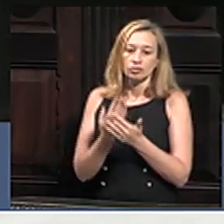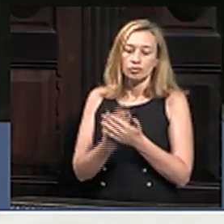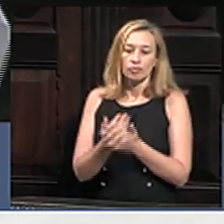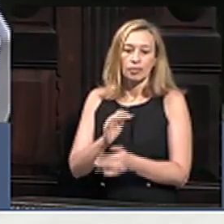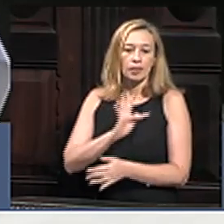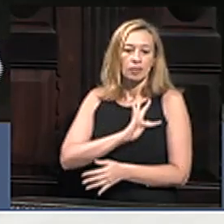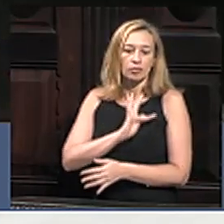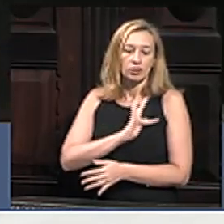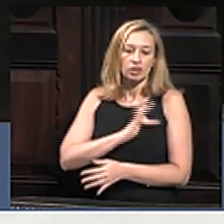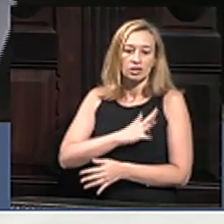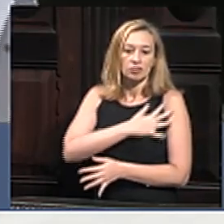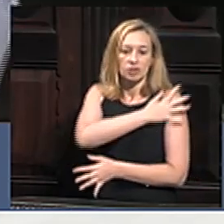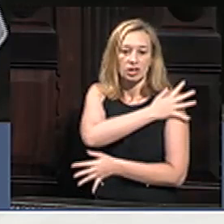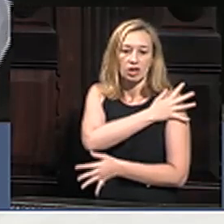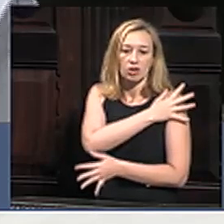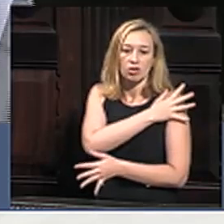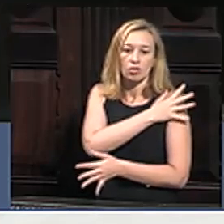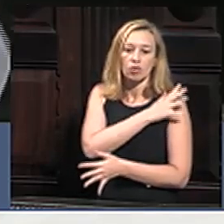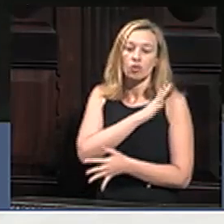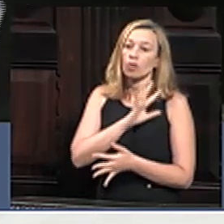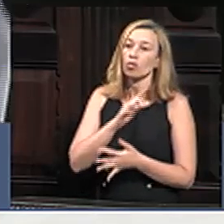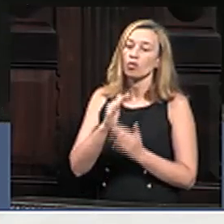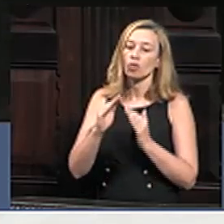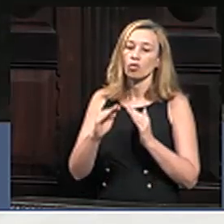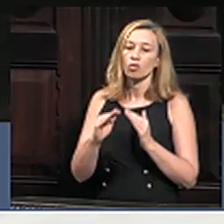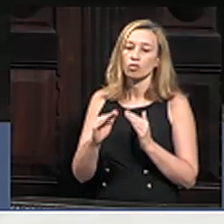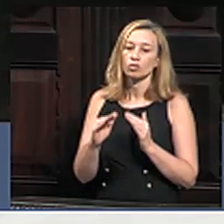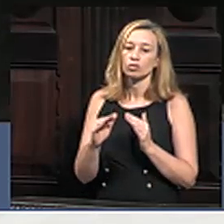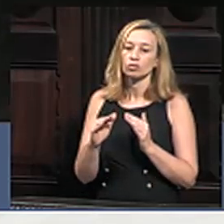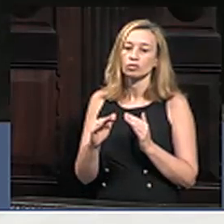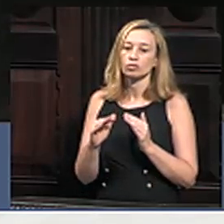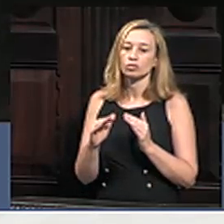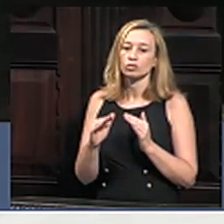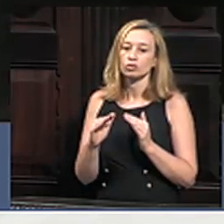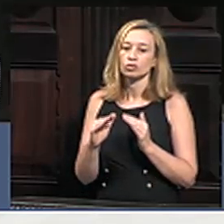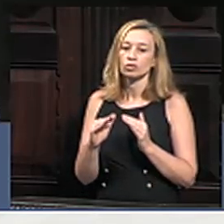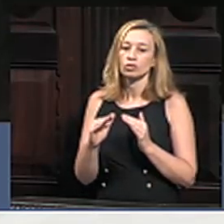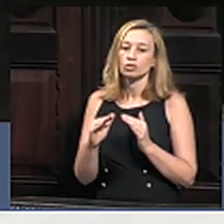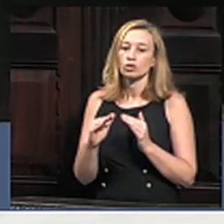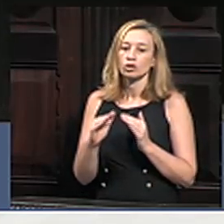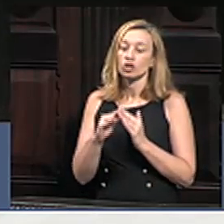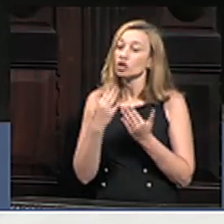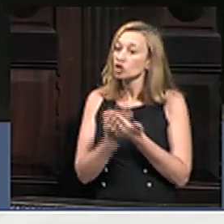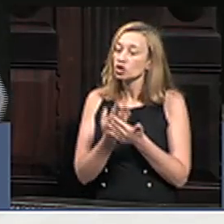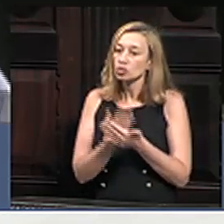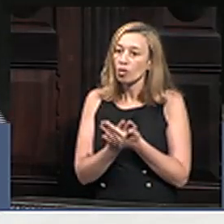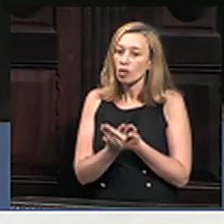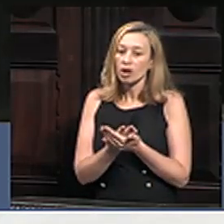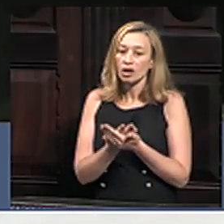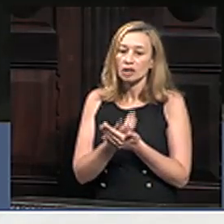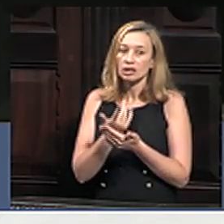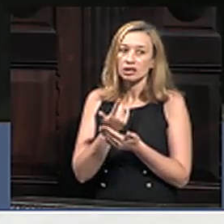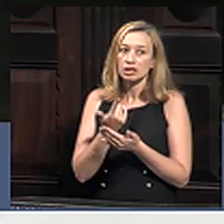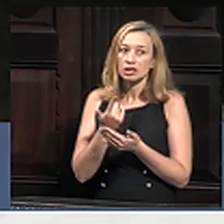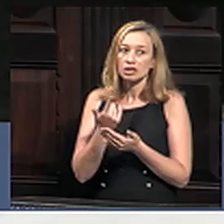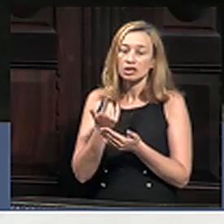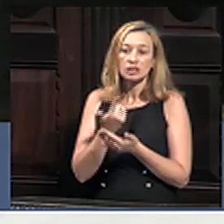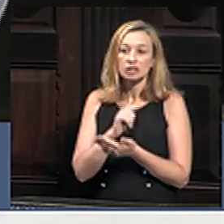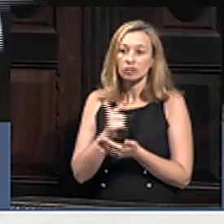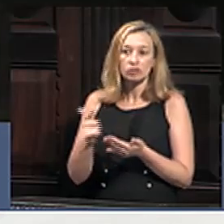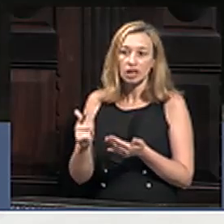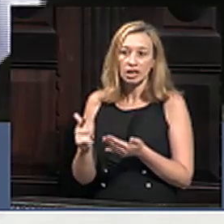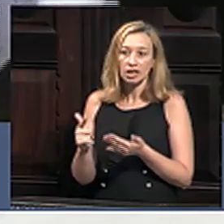está tramitando. Esse colégio não existe colégio militar no município de Duque de Caxias, nem na Baixada Fluminense. Então